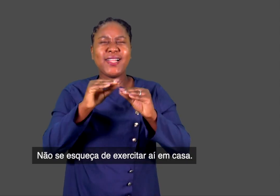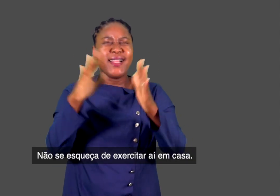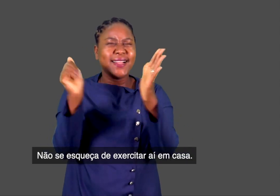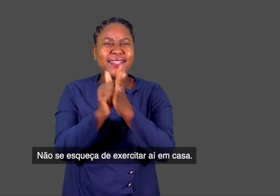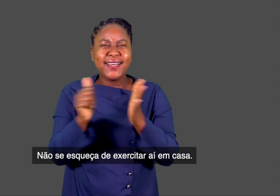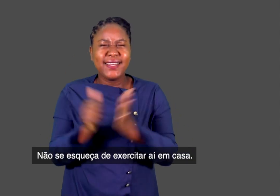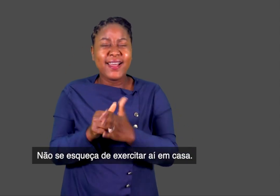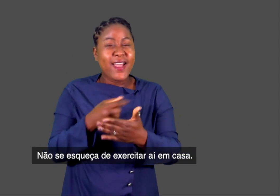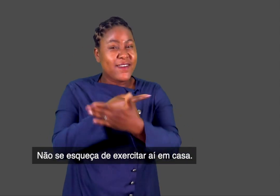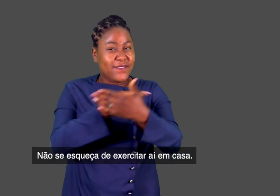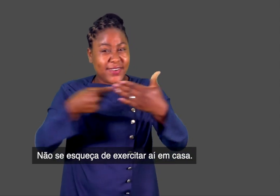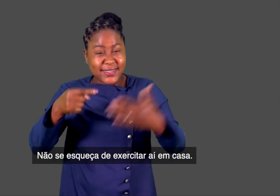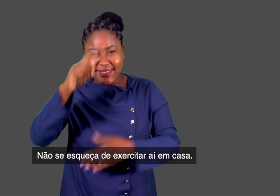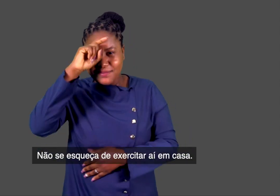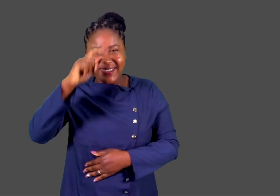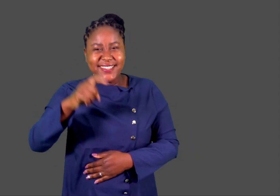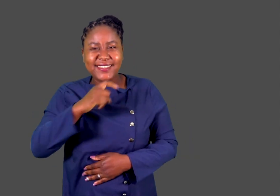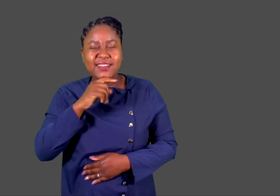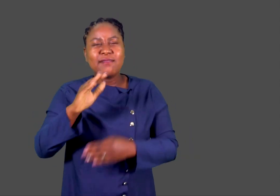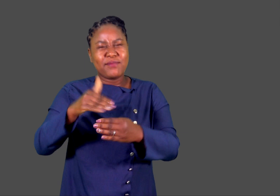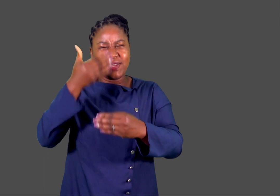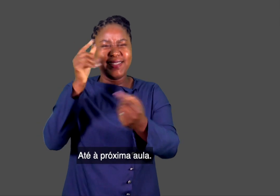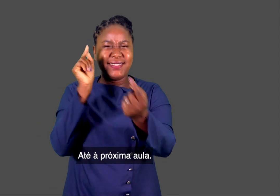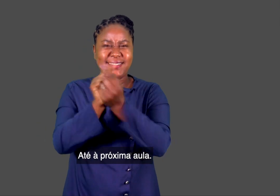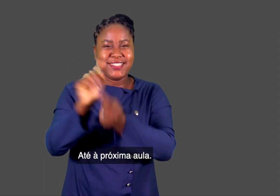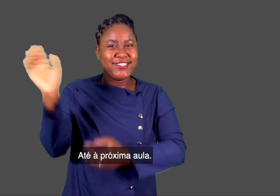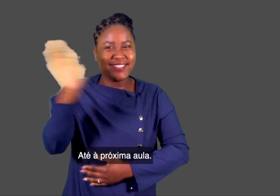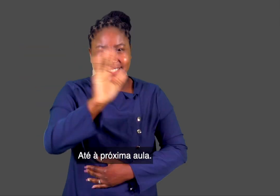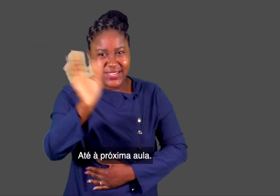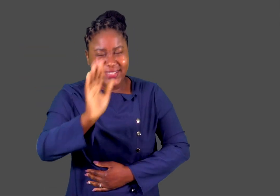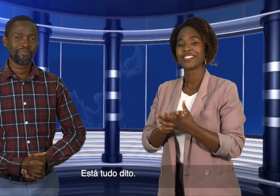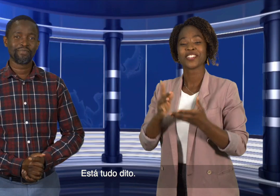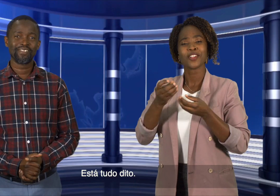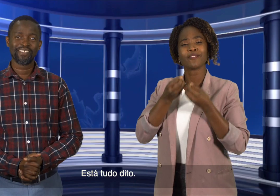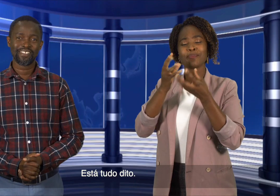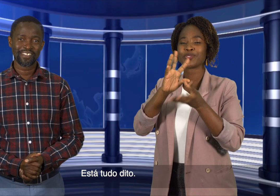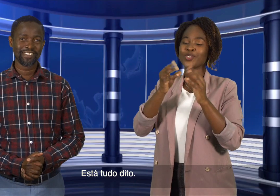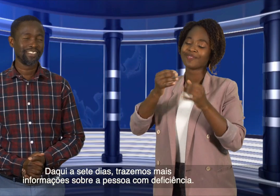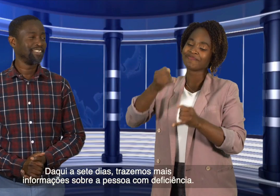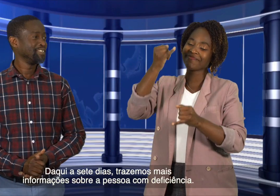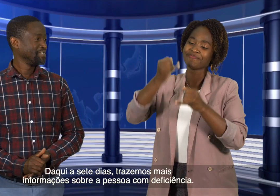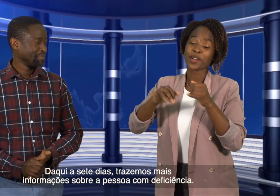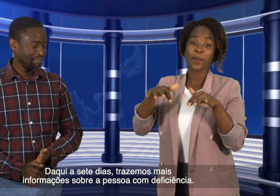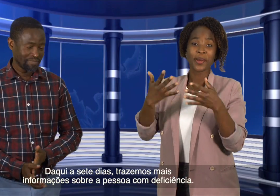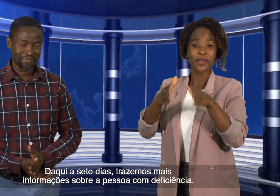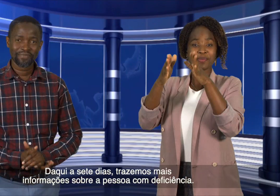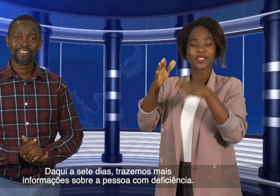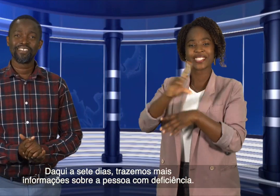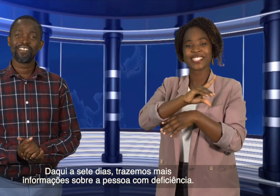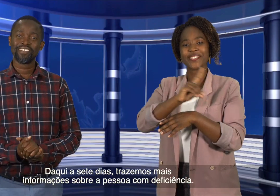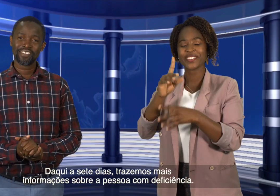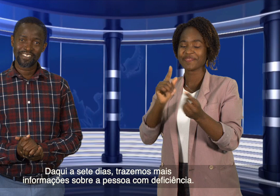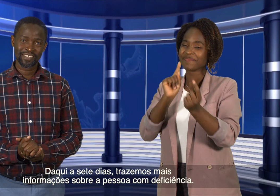Não se esqueça de exercitar aí em casa. Até a próxima aula! Está tudo dito? Daqui a sete